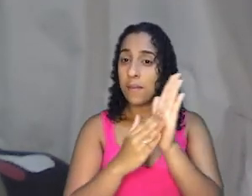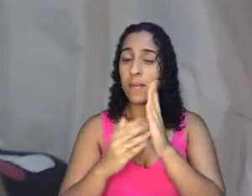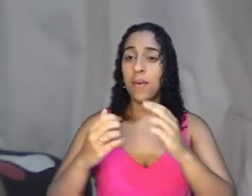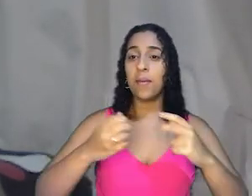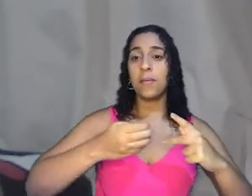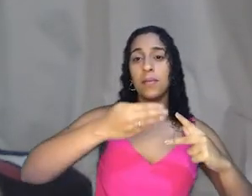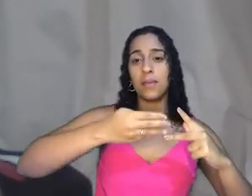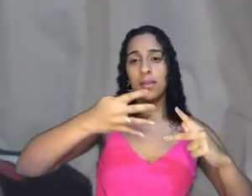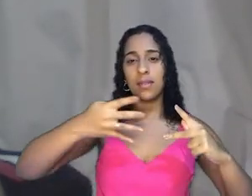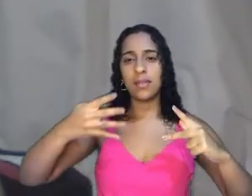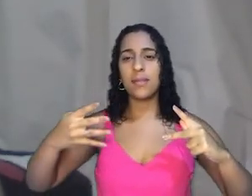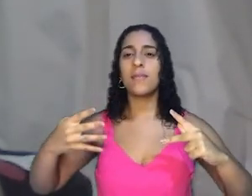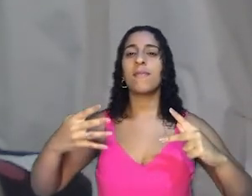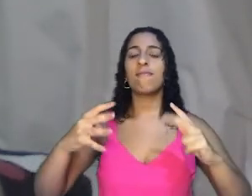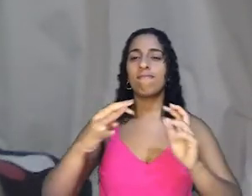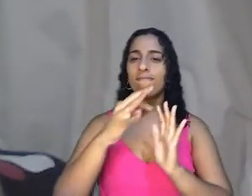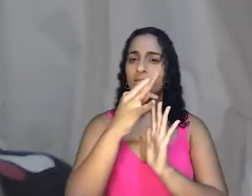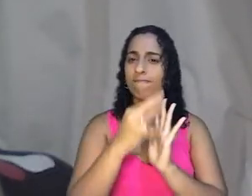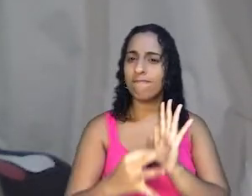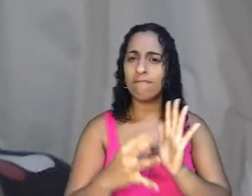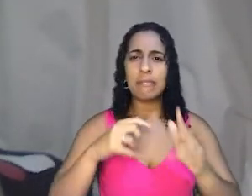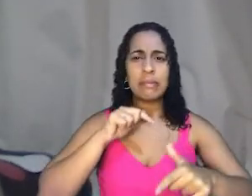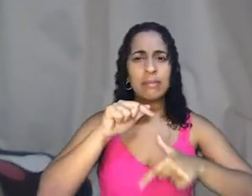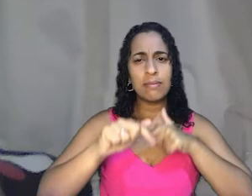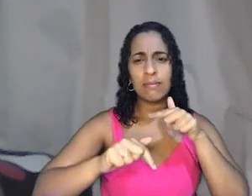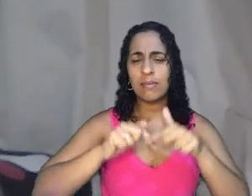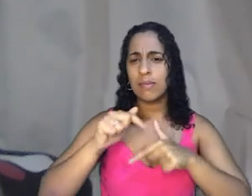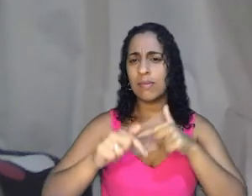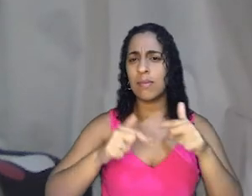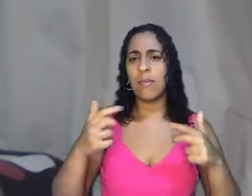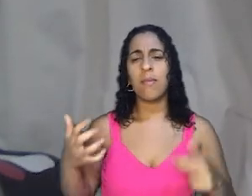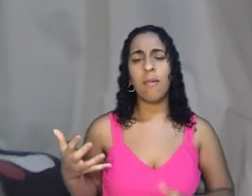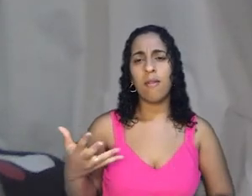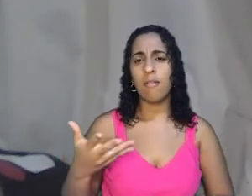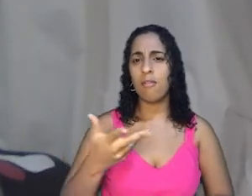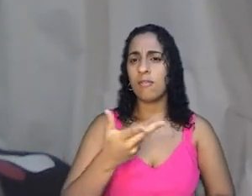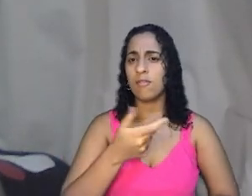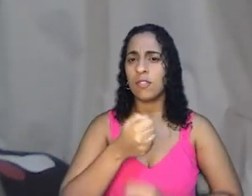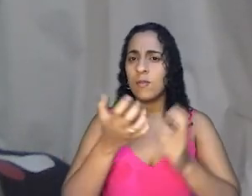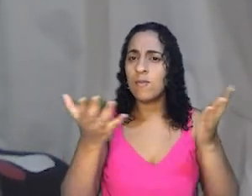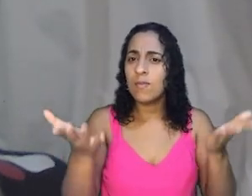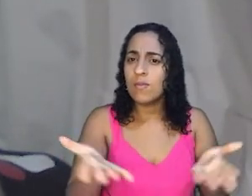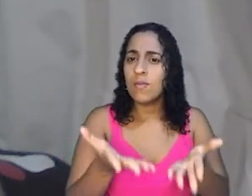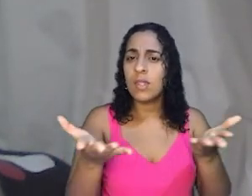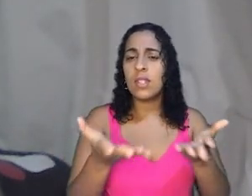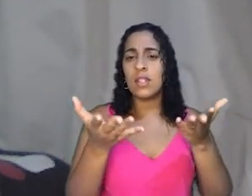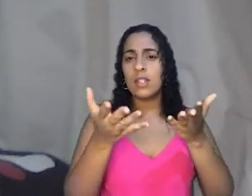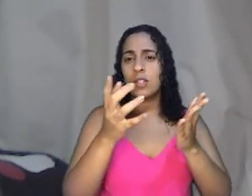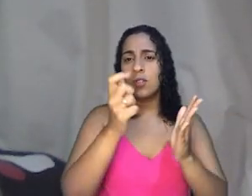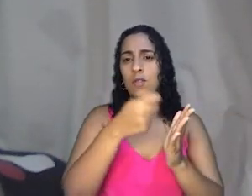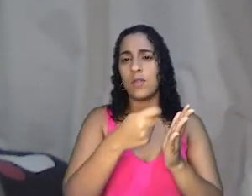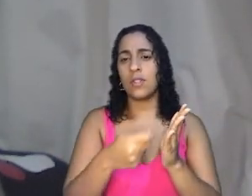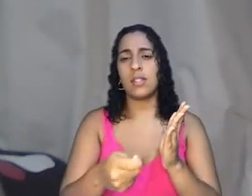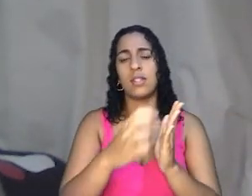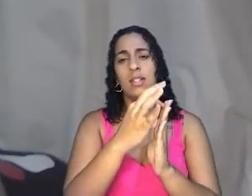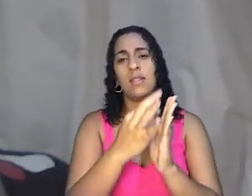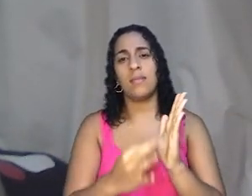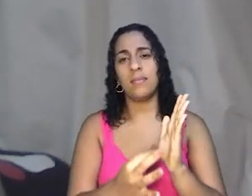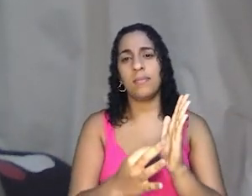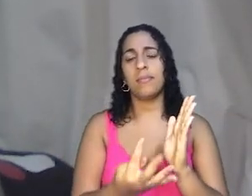o portal do Centenário amplo por esse por esse trabalho de desincentivo dessa escrita desses textos